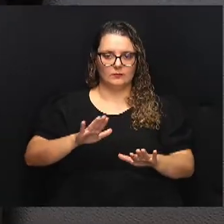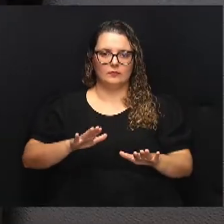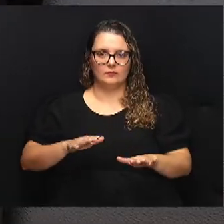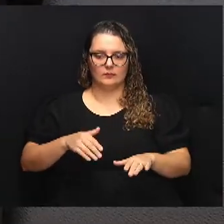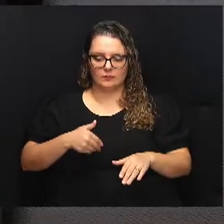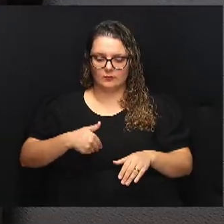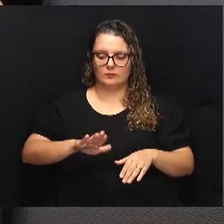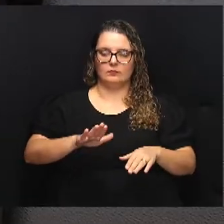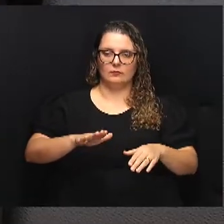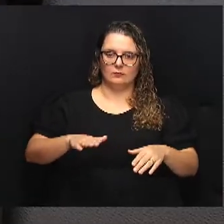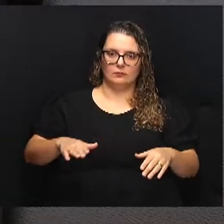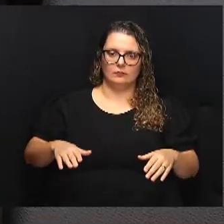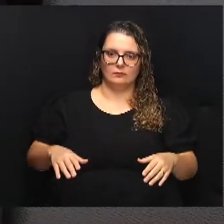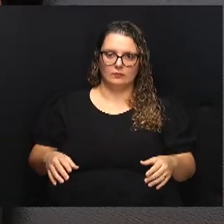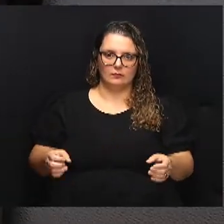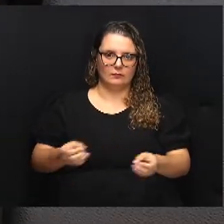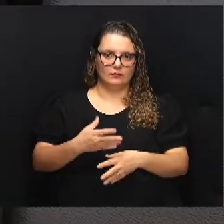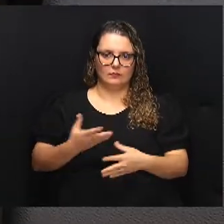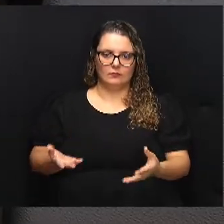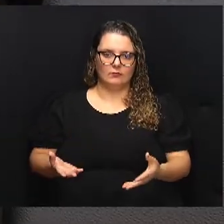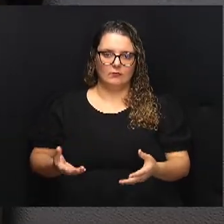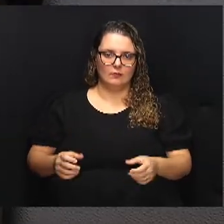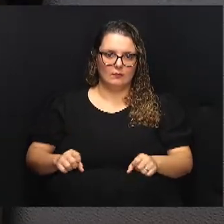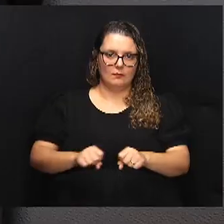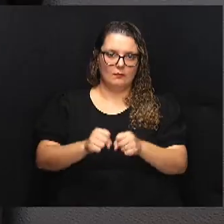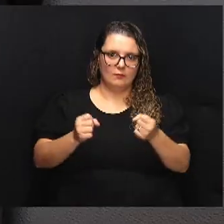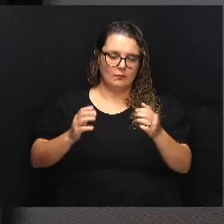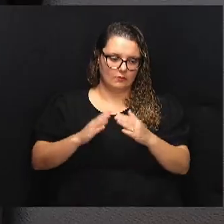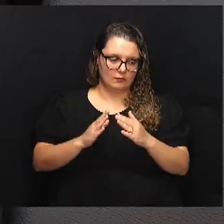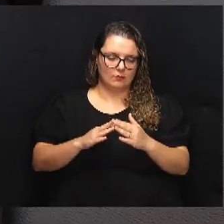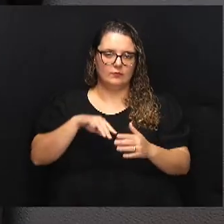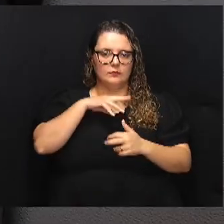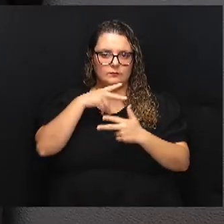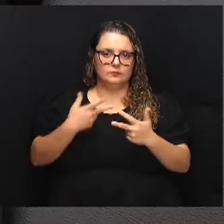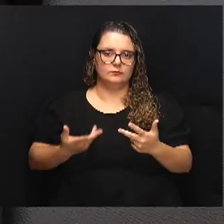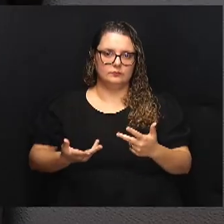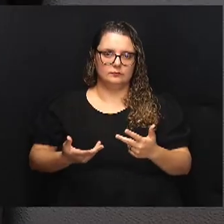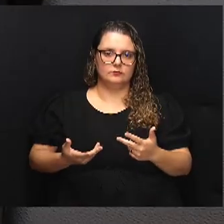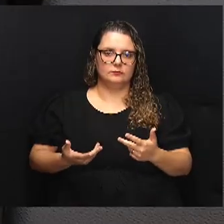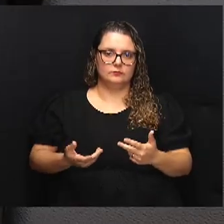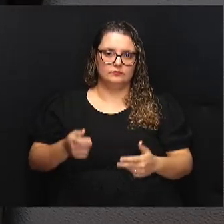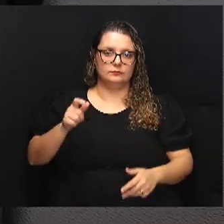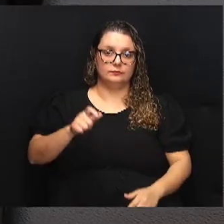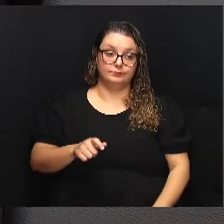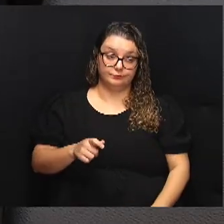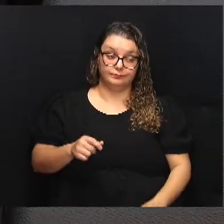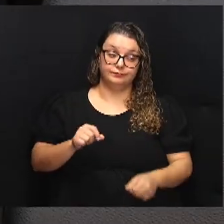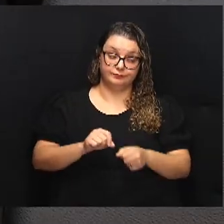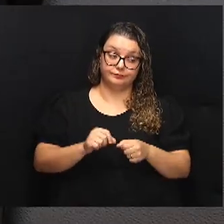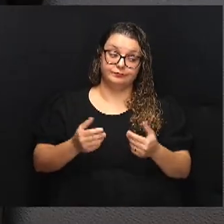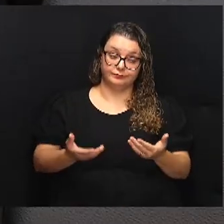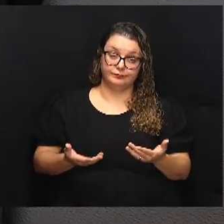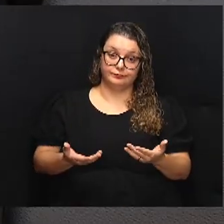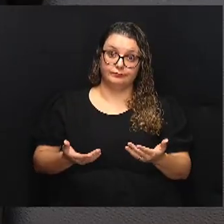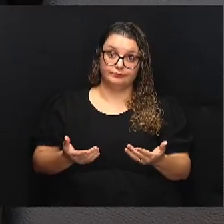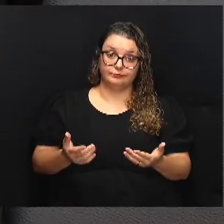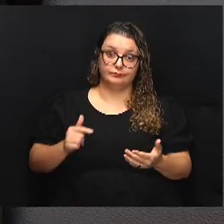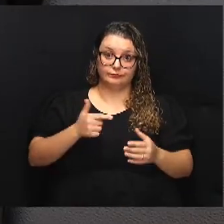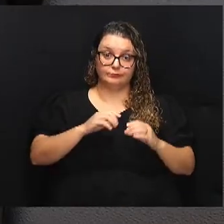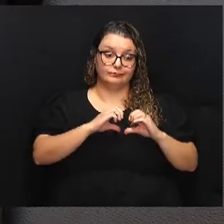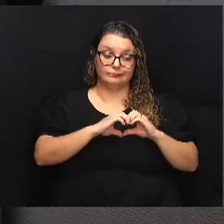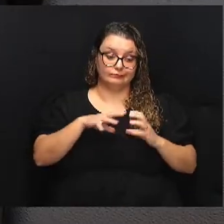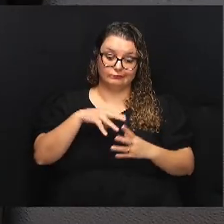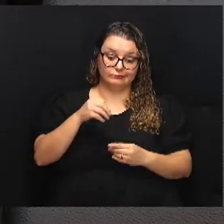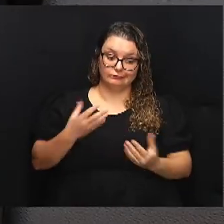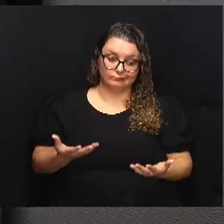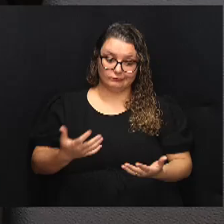chuta o potinho de água, destrói a casinha do animal. Uma pessoa, para fazer isso, precisa não ter coração, não